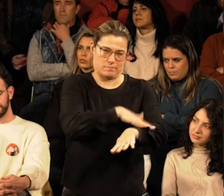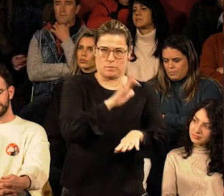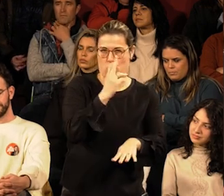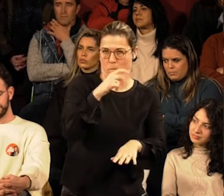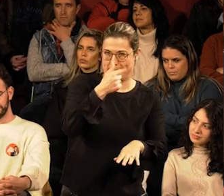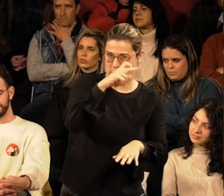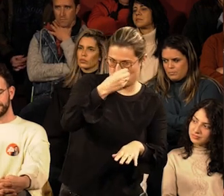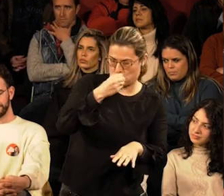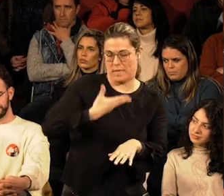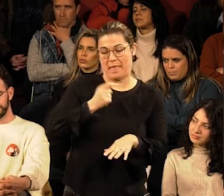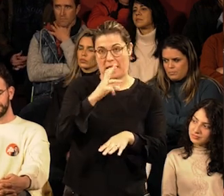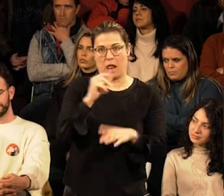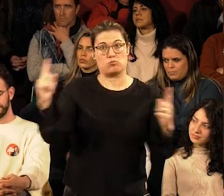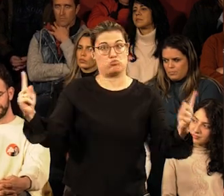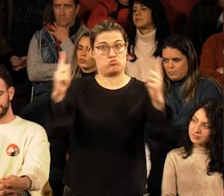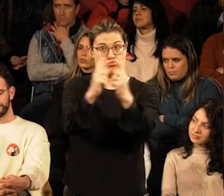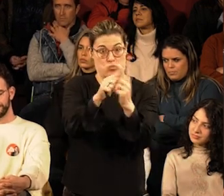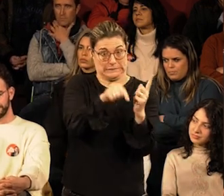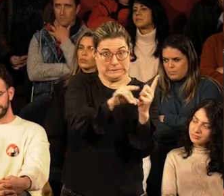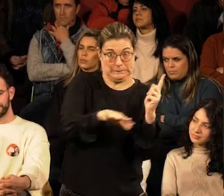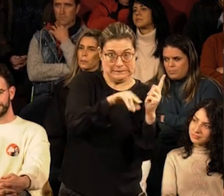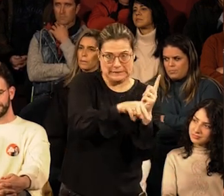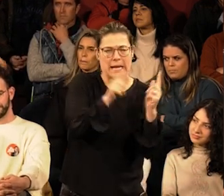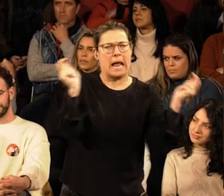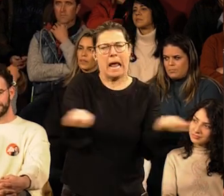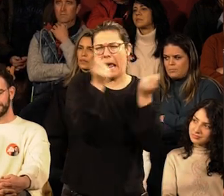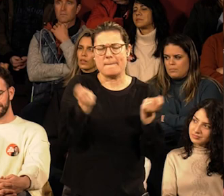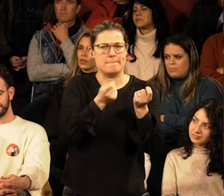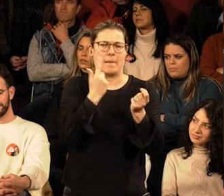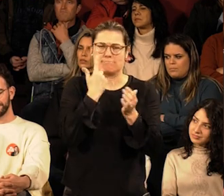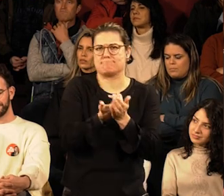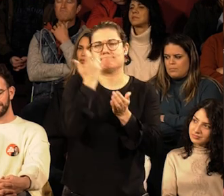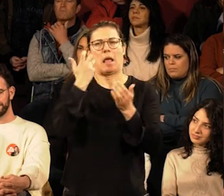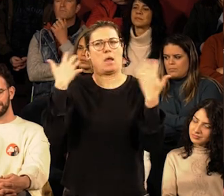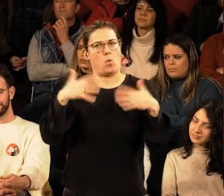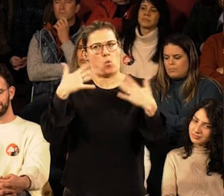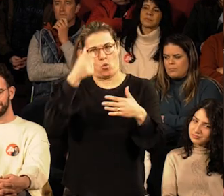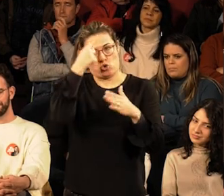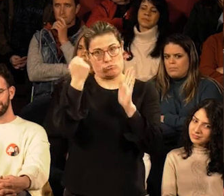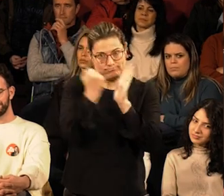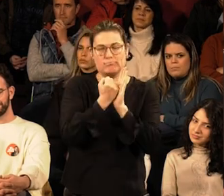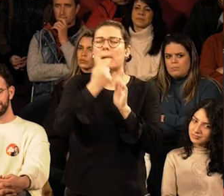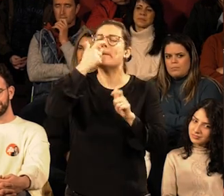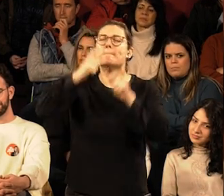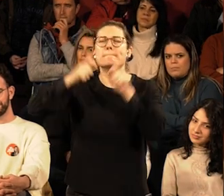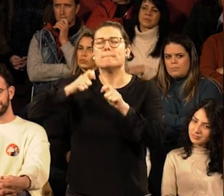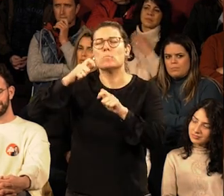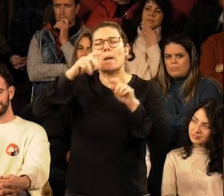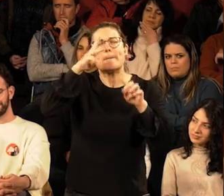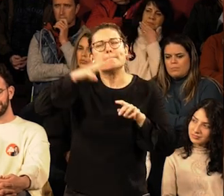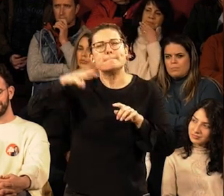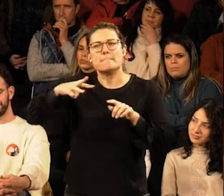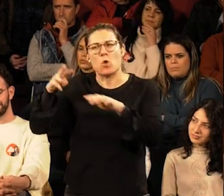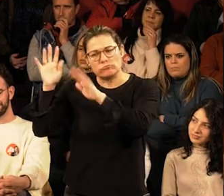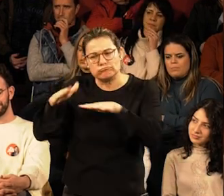com ele ali se encontrou numa campanha histórica que mobilizou milhões de pessoas na luta